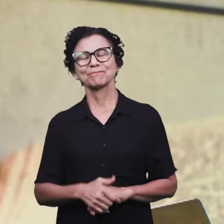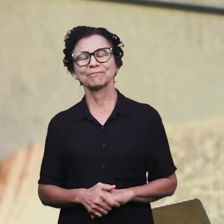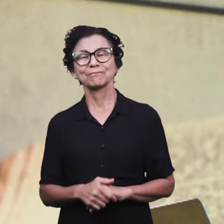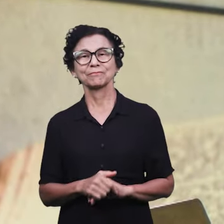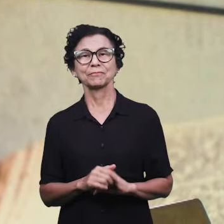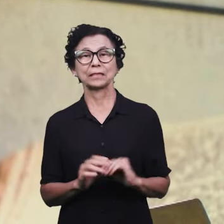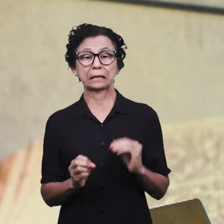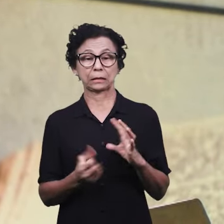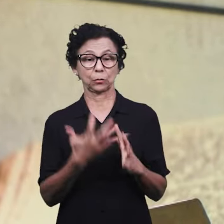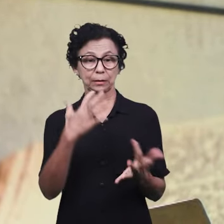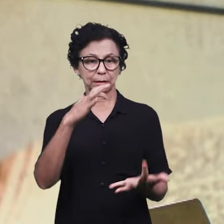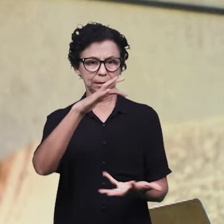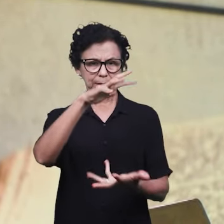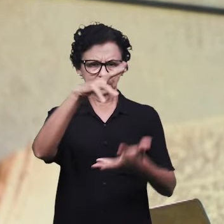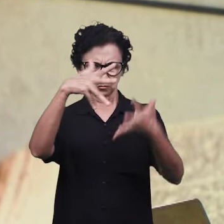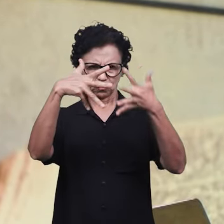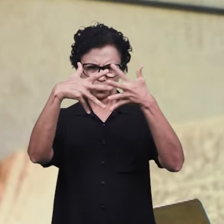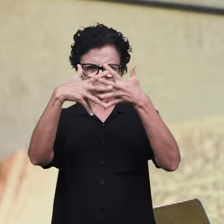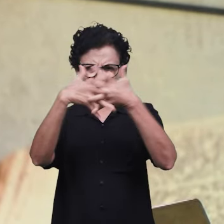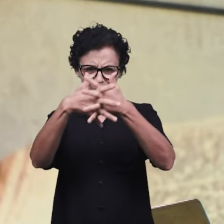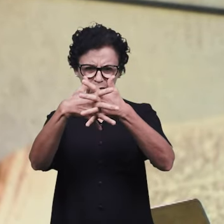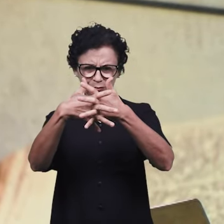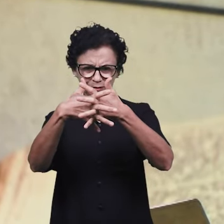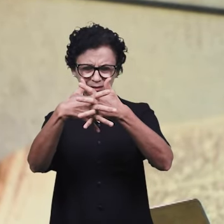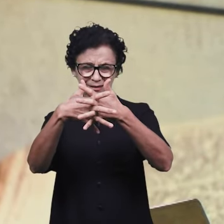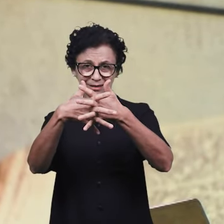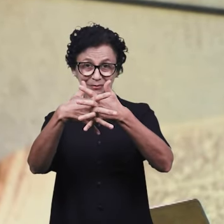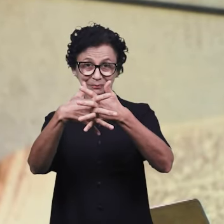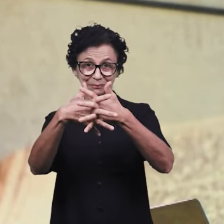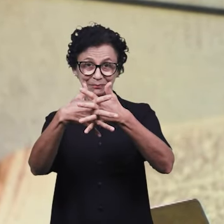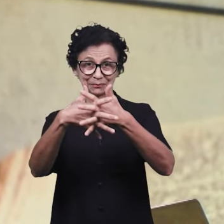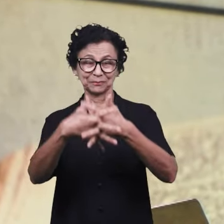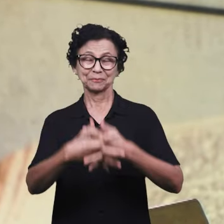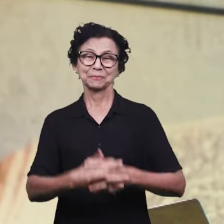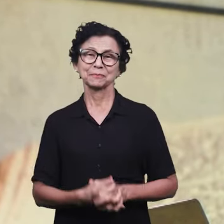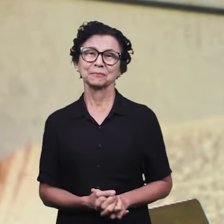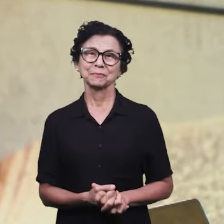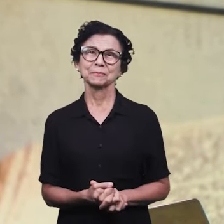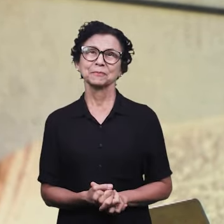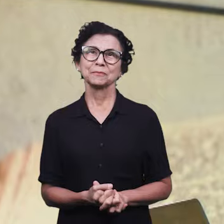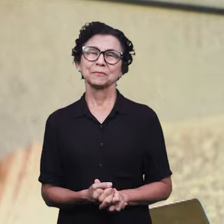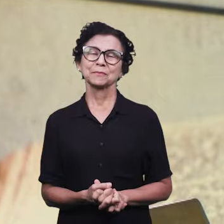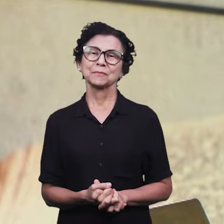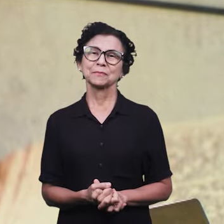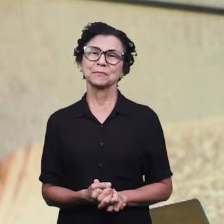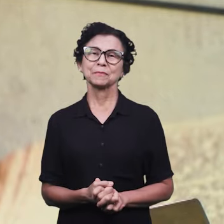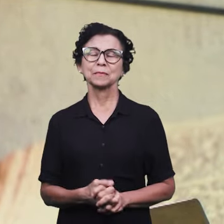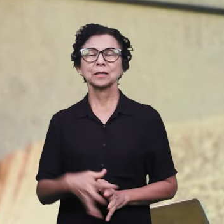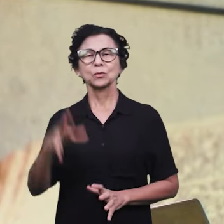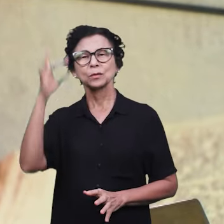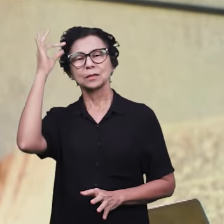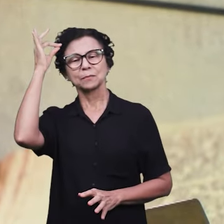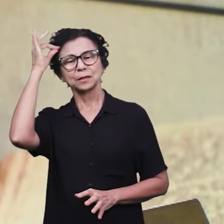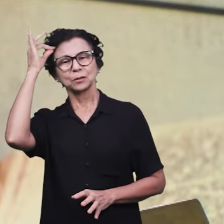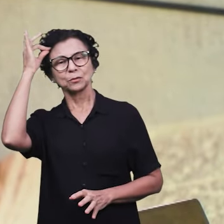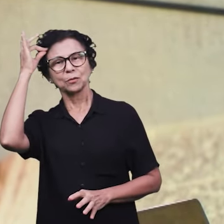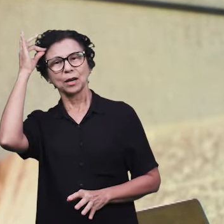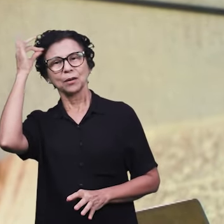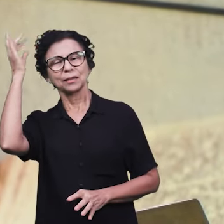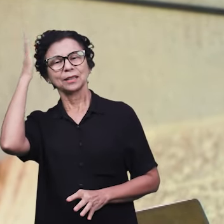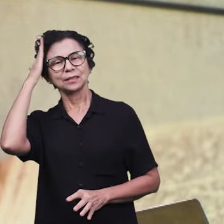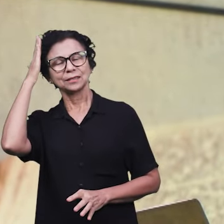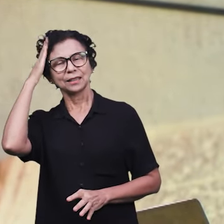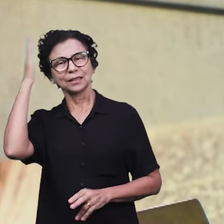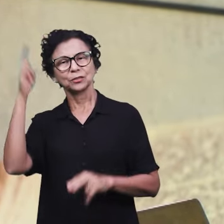a complexidade, ela se dá de uma forma espiritual para aquele que tem fé. Então, eu